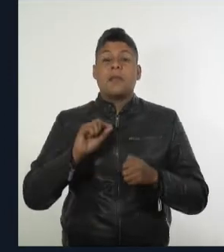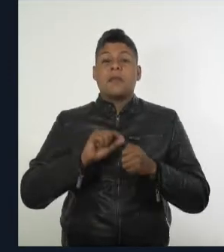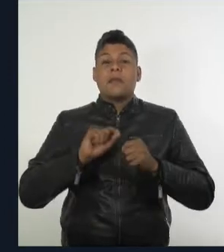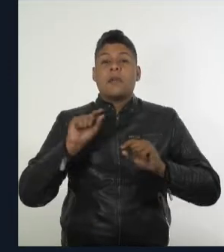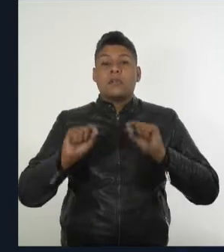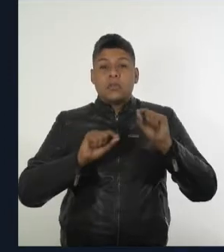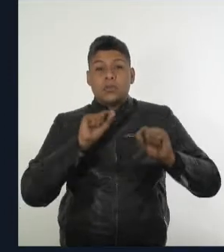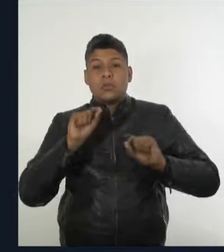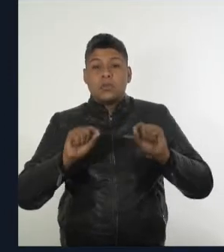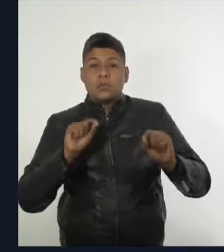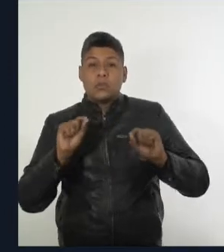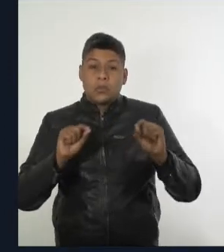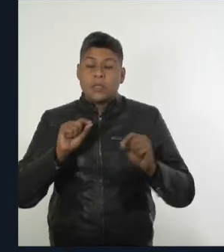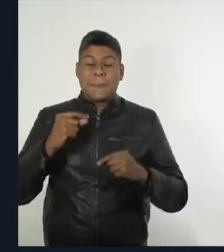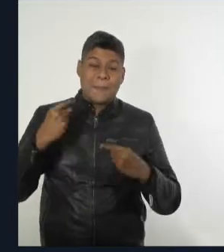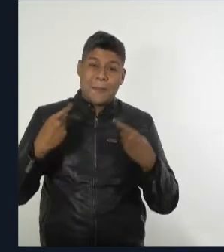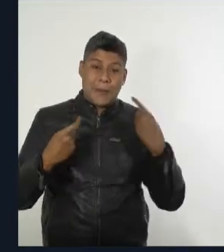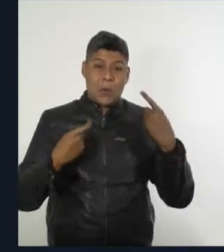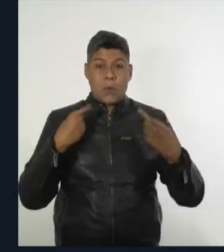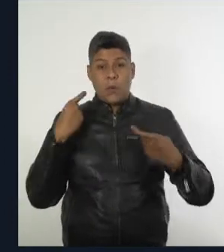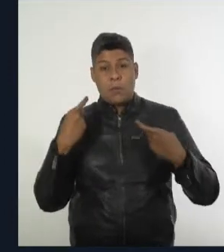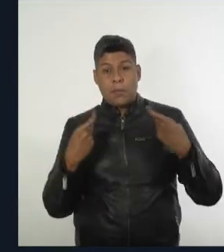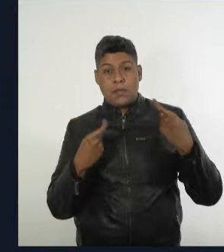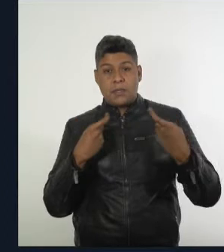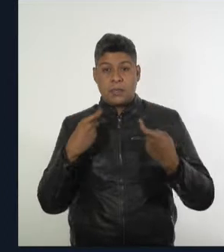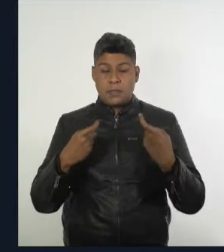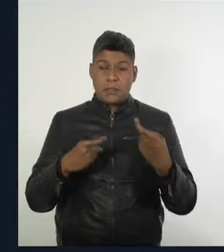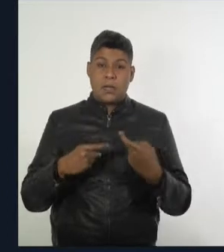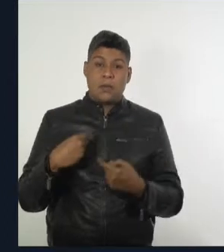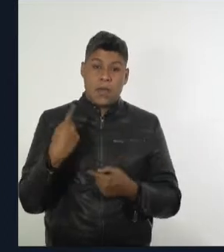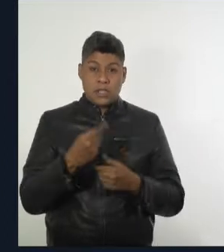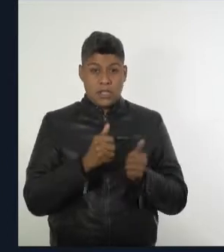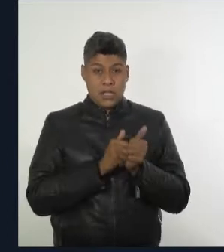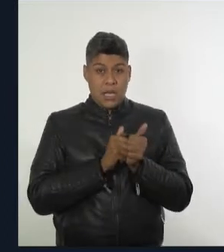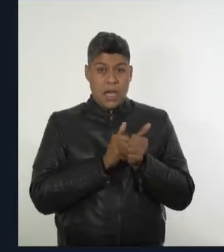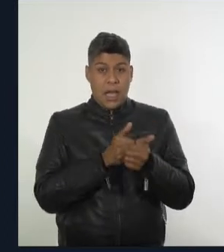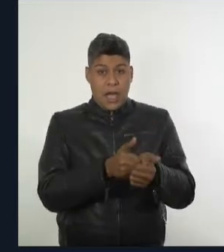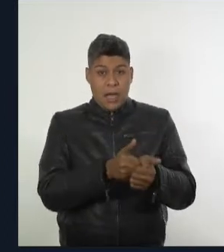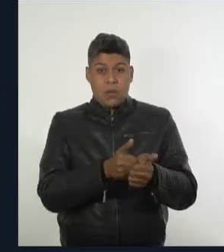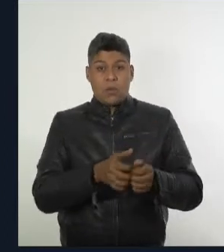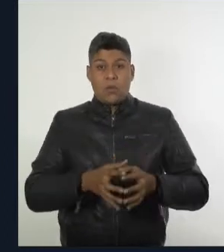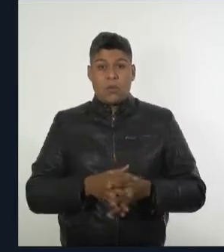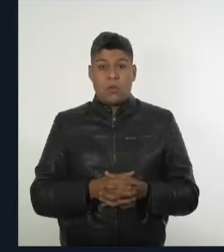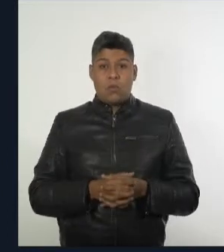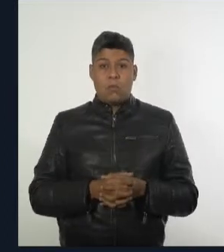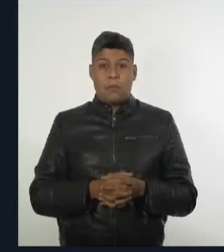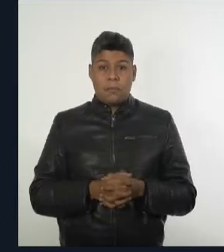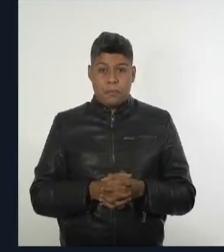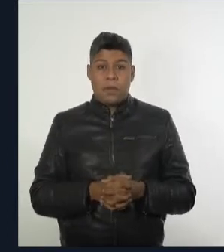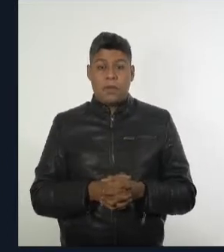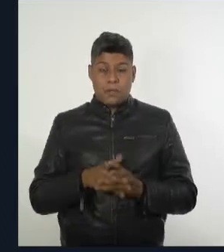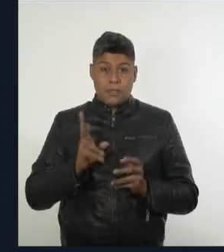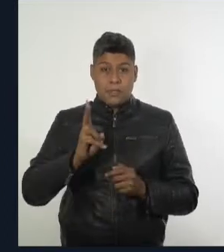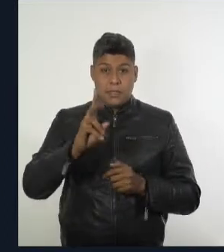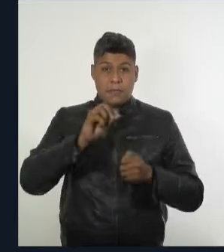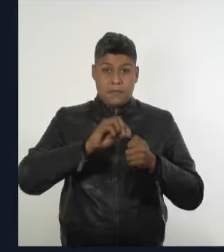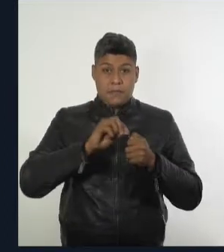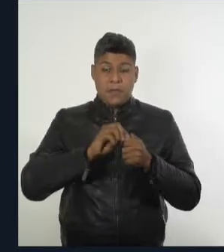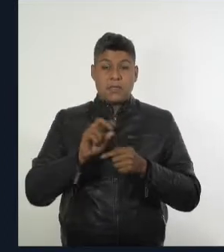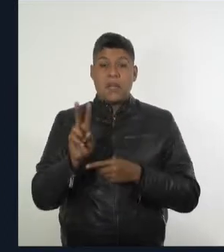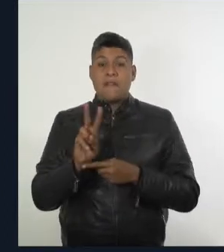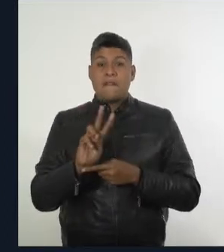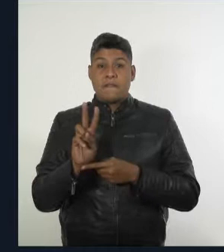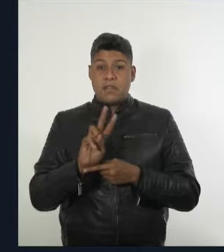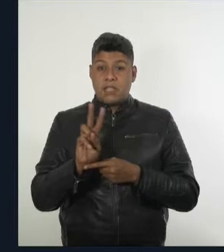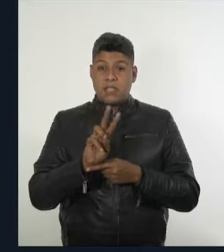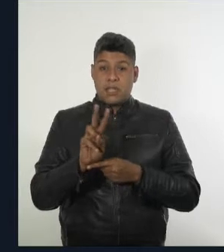levanta exatamente essa preocupação para que a gente acompanhe de maneira como sempre tem feito a vigilância sanitária